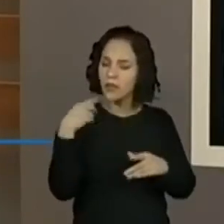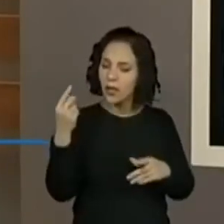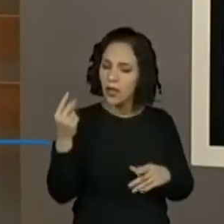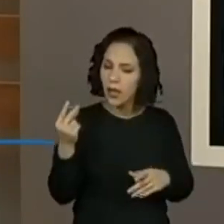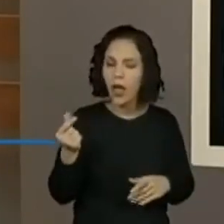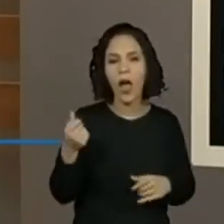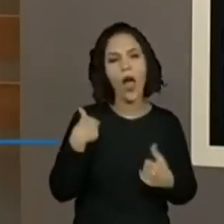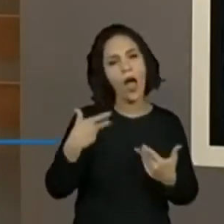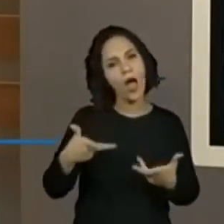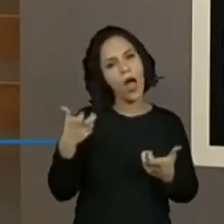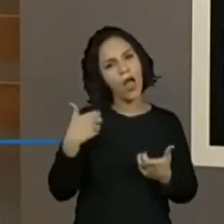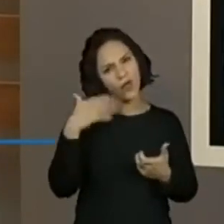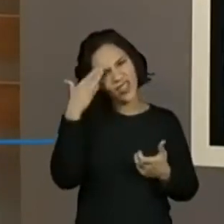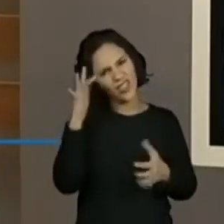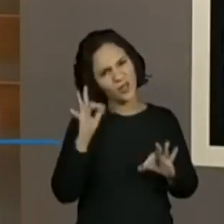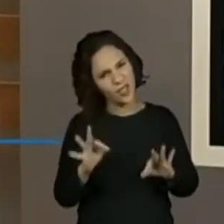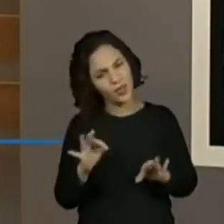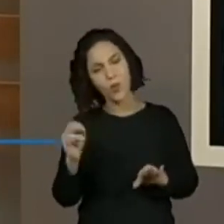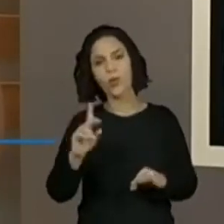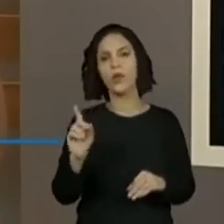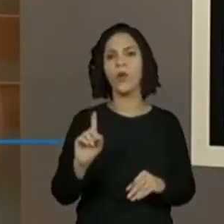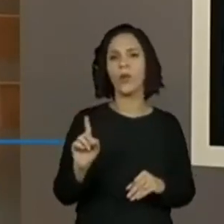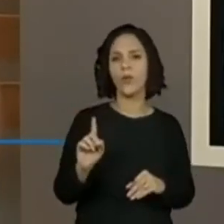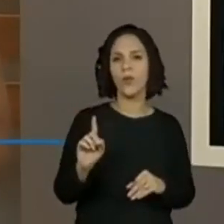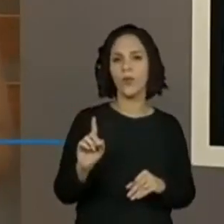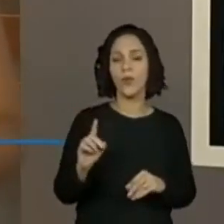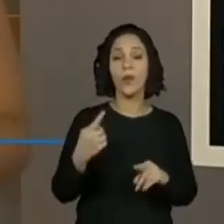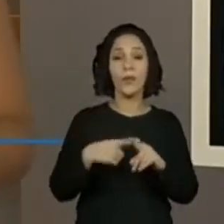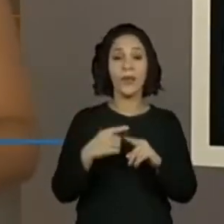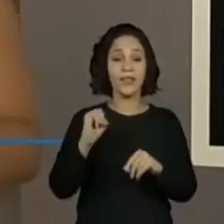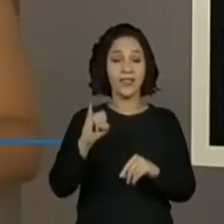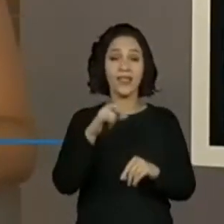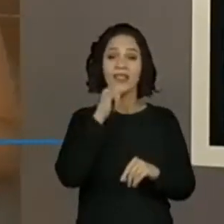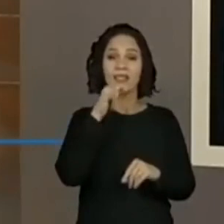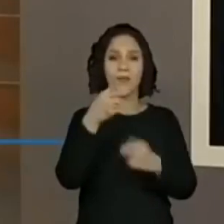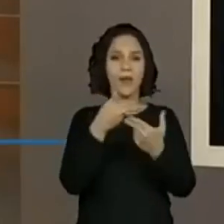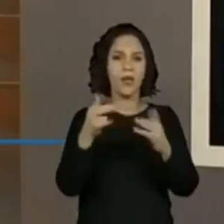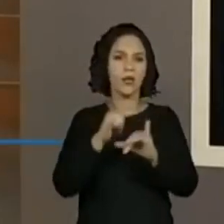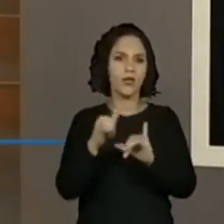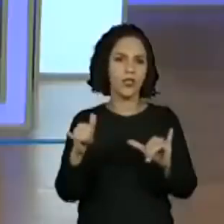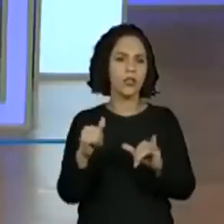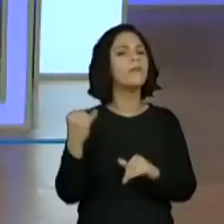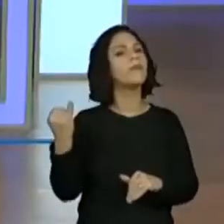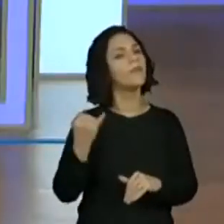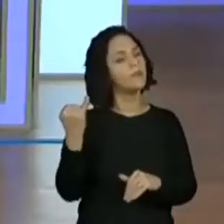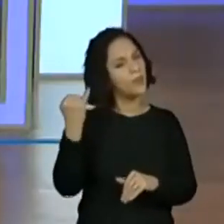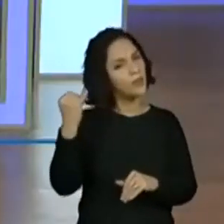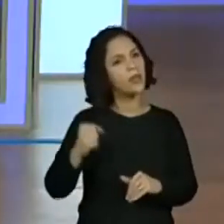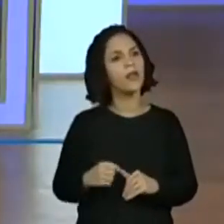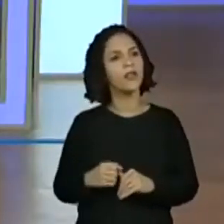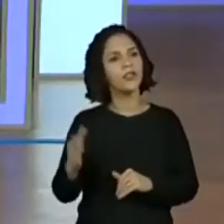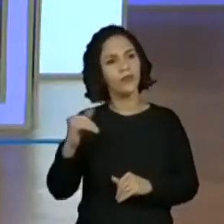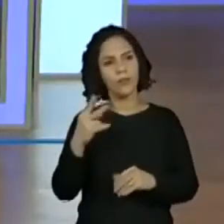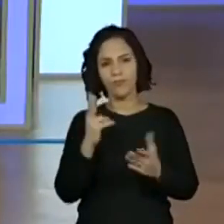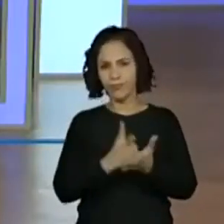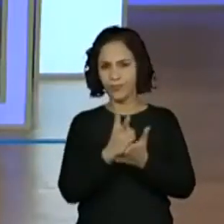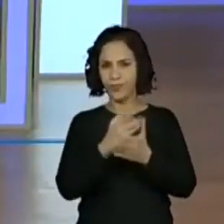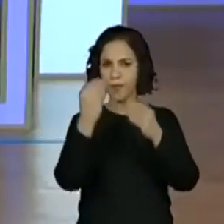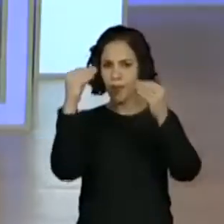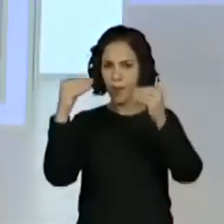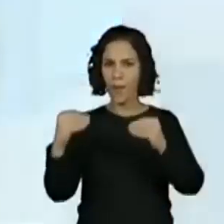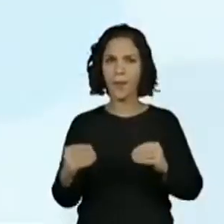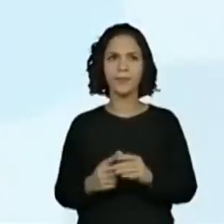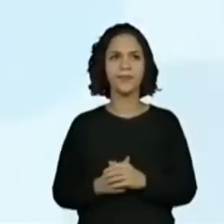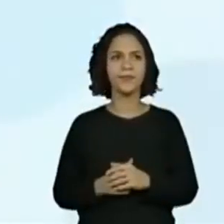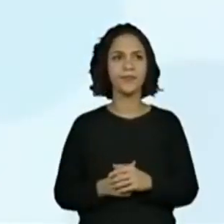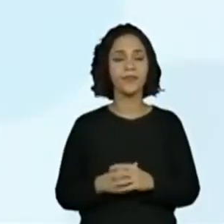de se a gente está compreendendo o mesmo texto ou não, principalmente se o gênero for notícia. Então, vamos continuar aí com o preenchimento do quadro.